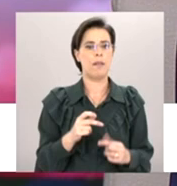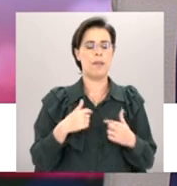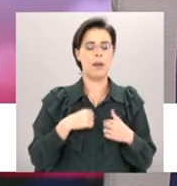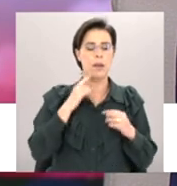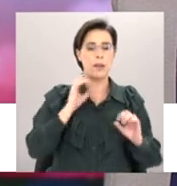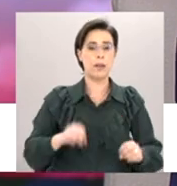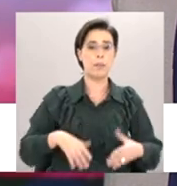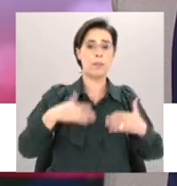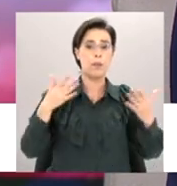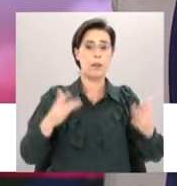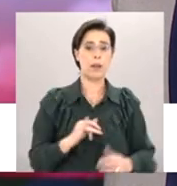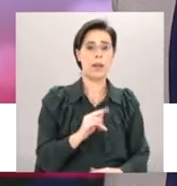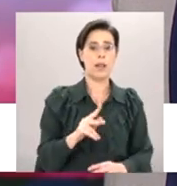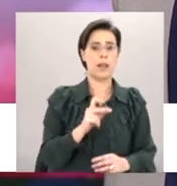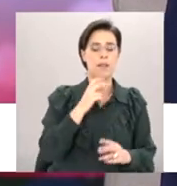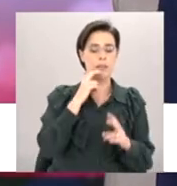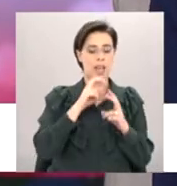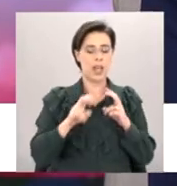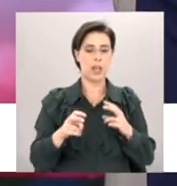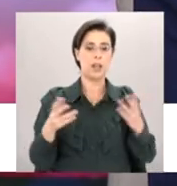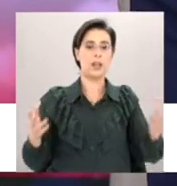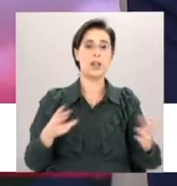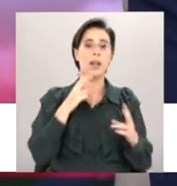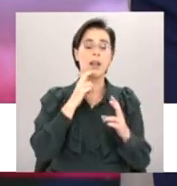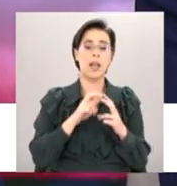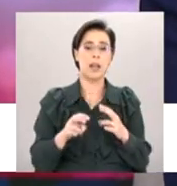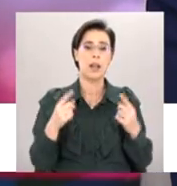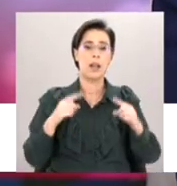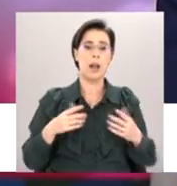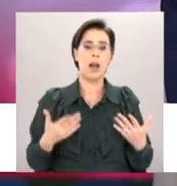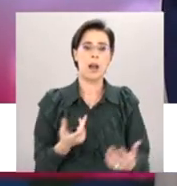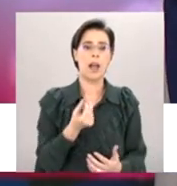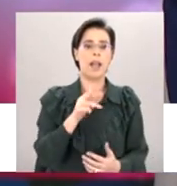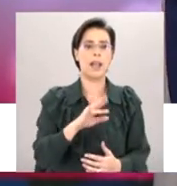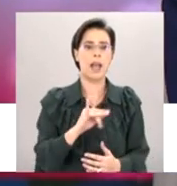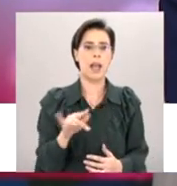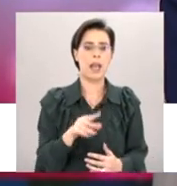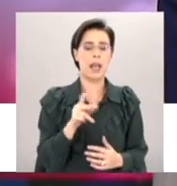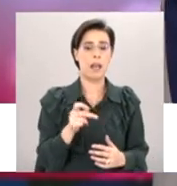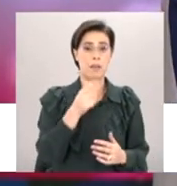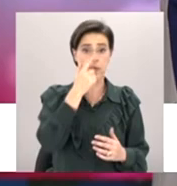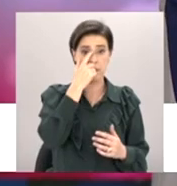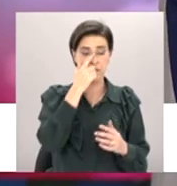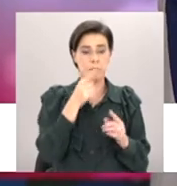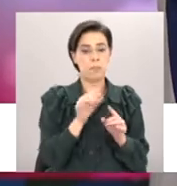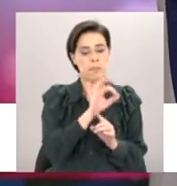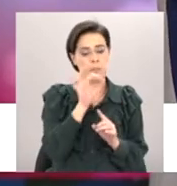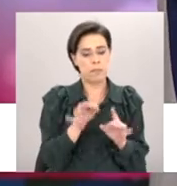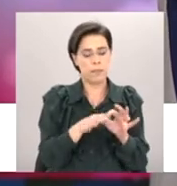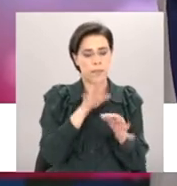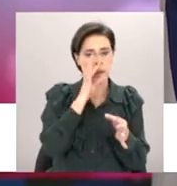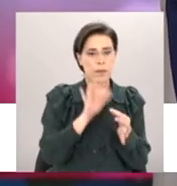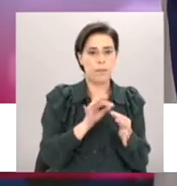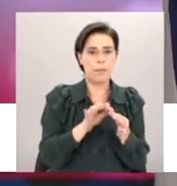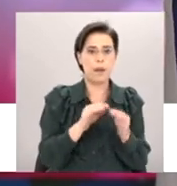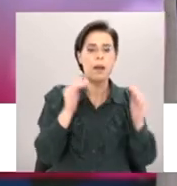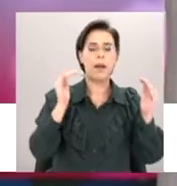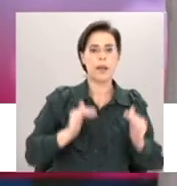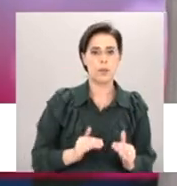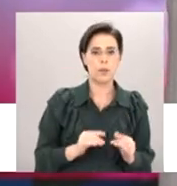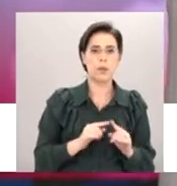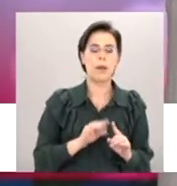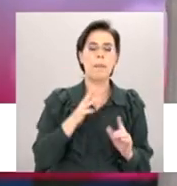para nós prioritário é por exemplo da energia a energia tenho agora uma taxa de Iva muito por uma parte muito pequena que é